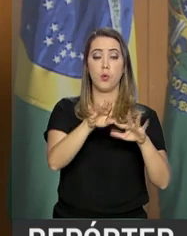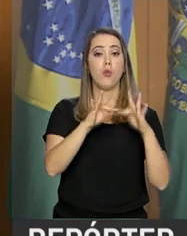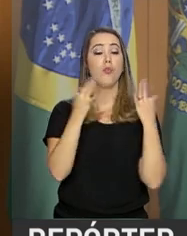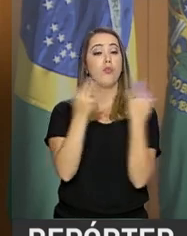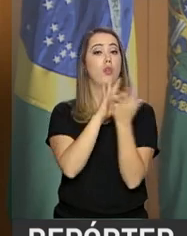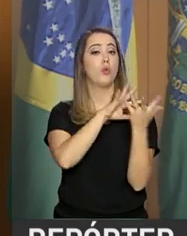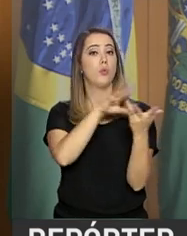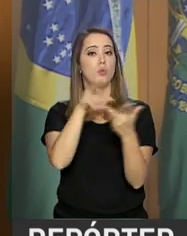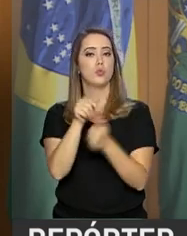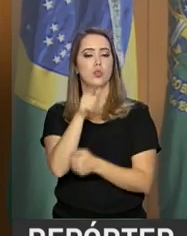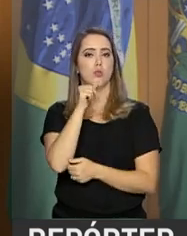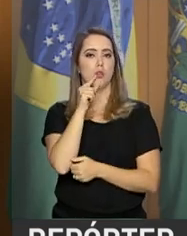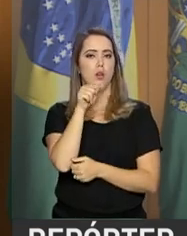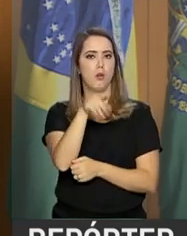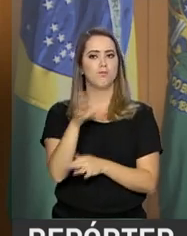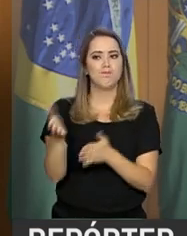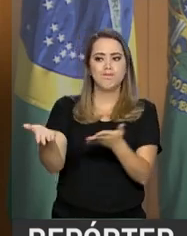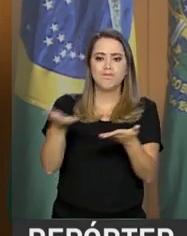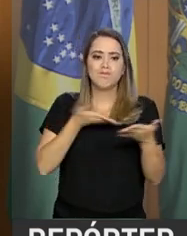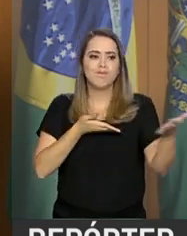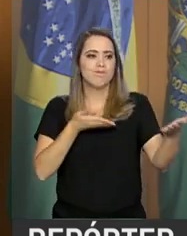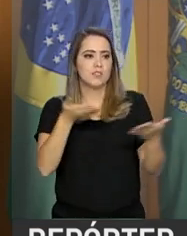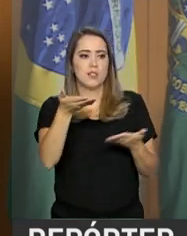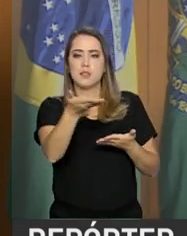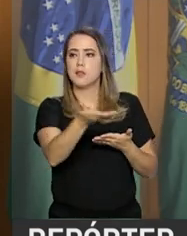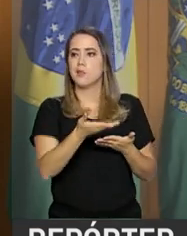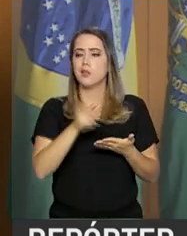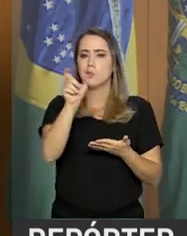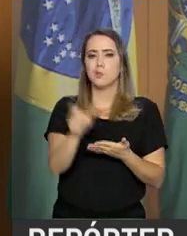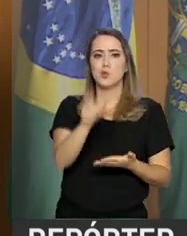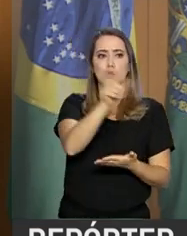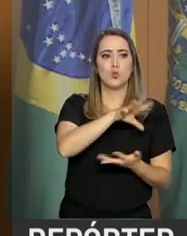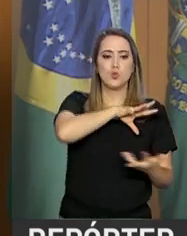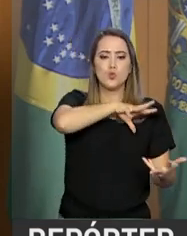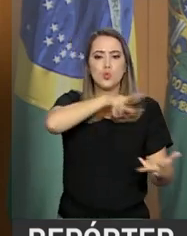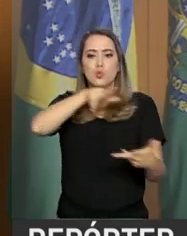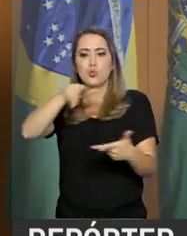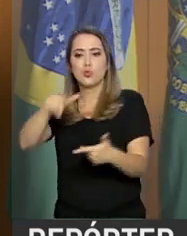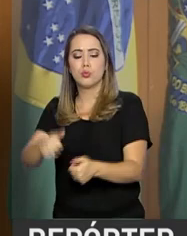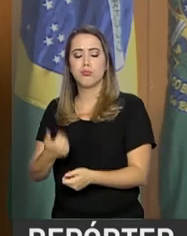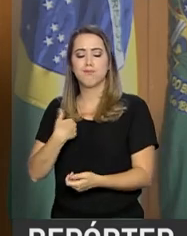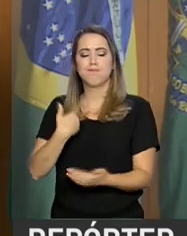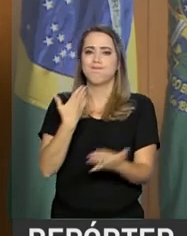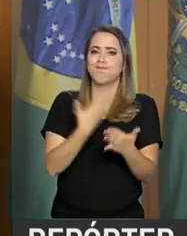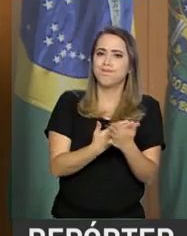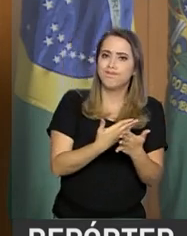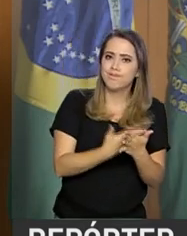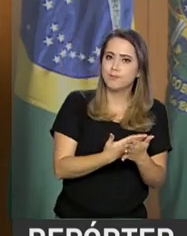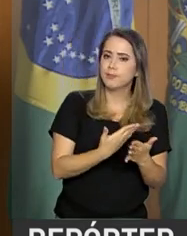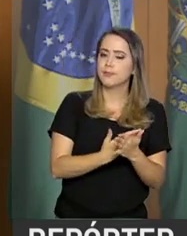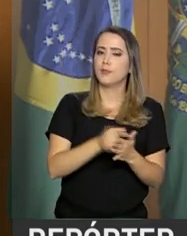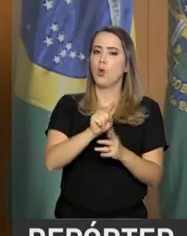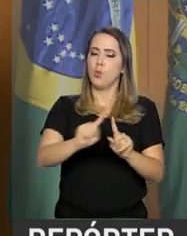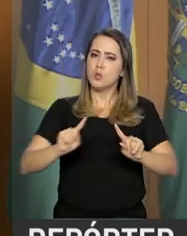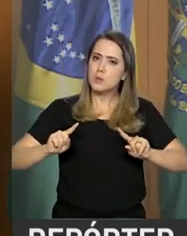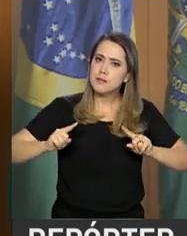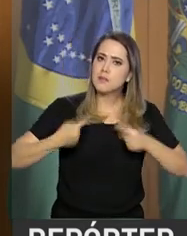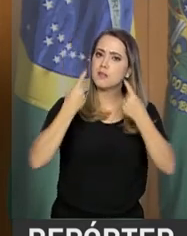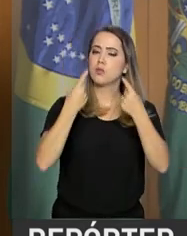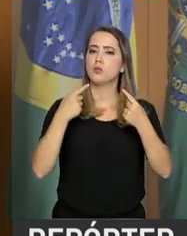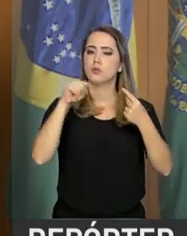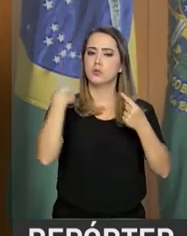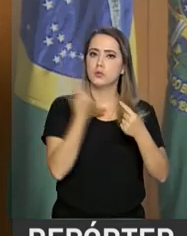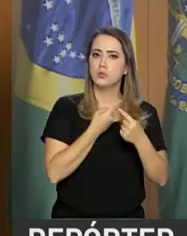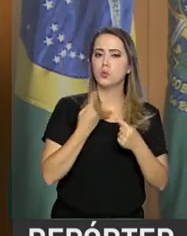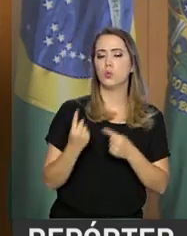receberemos lideranças e especialistas de todo o mundo que se debruçaram sobre o desafio que nos é